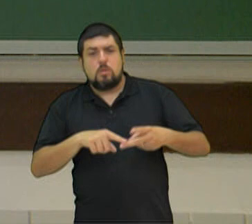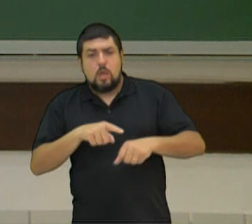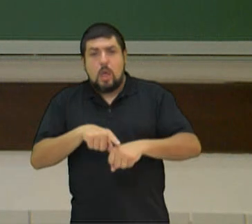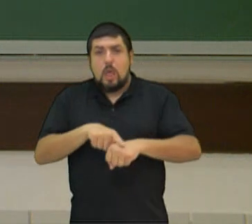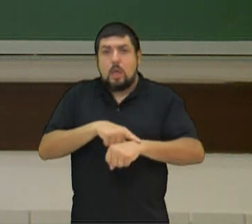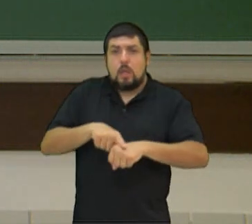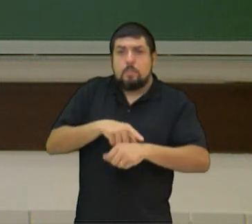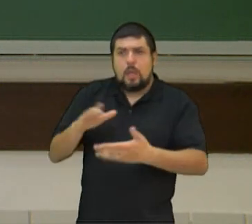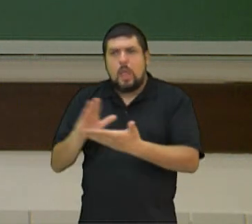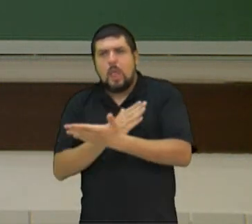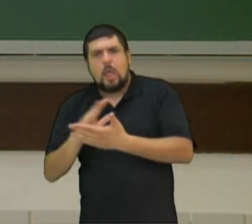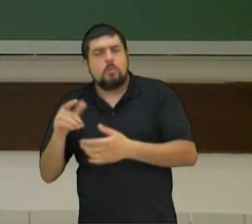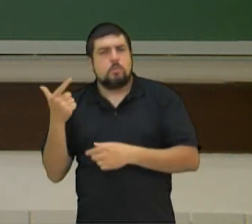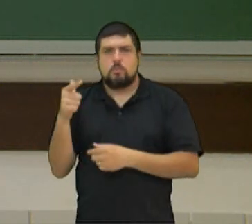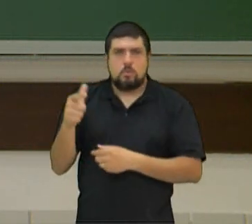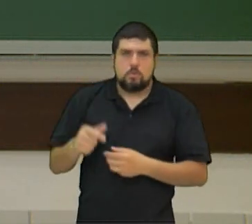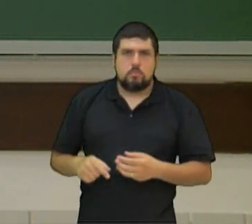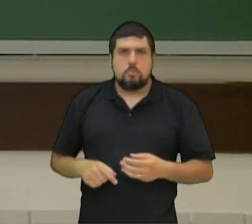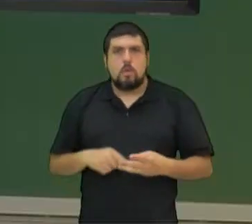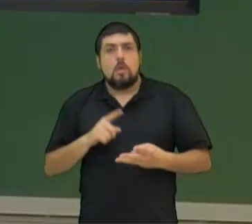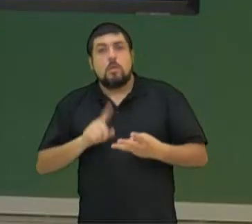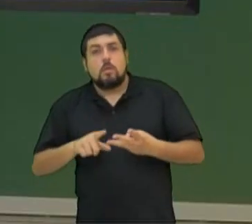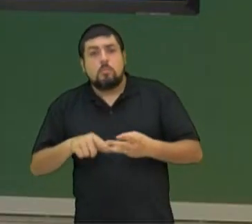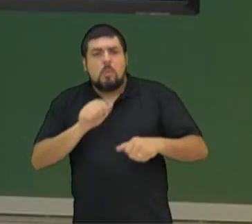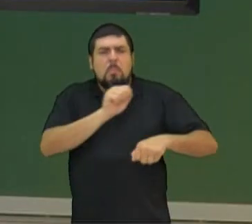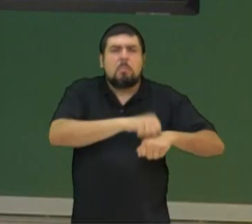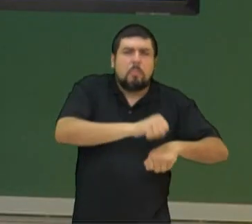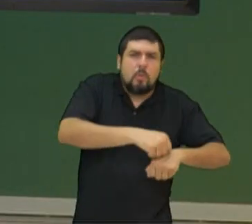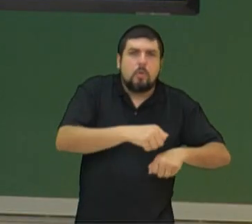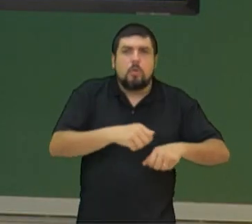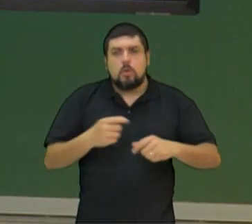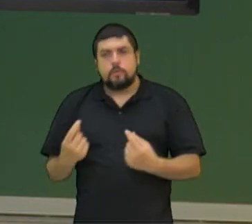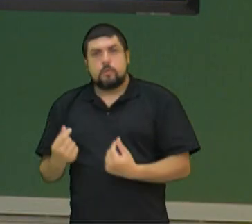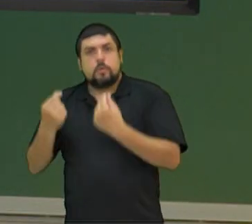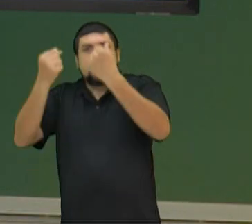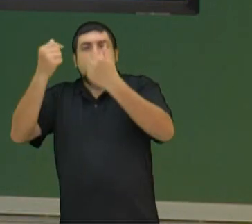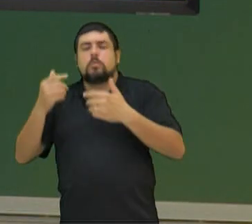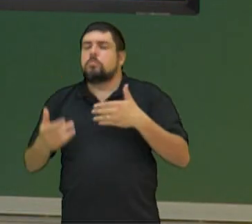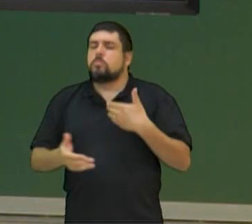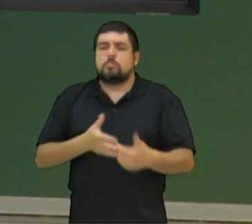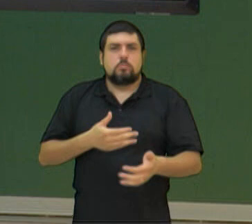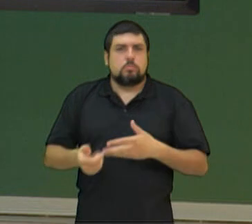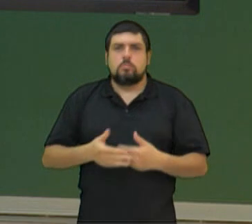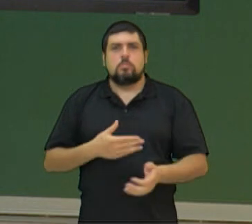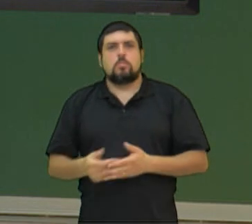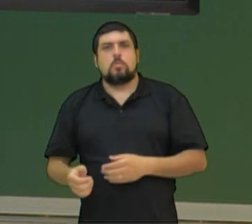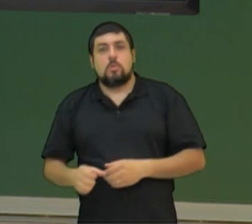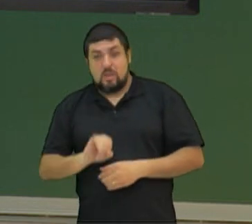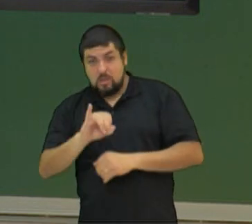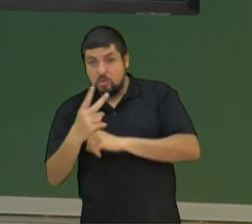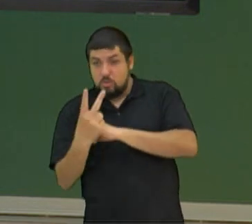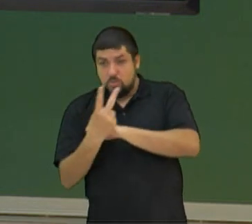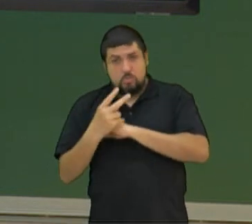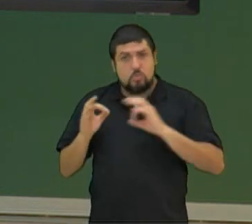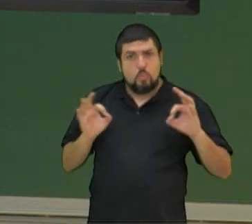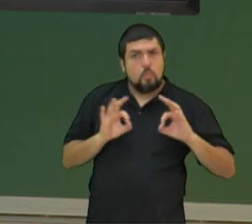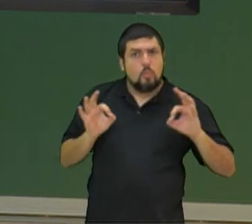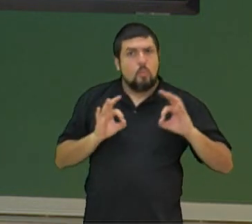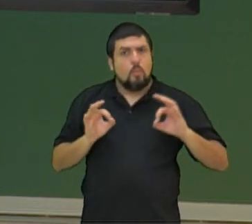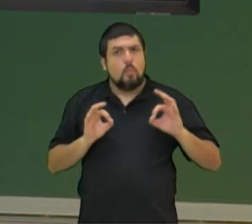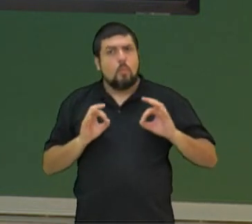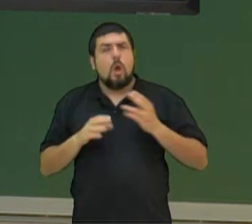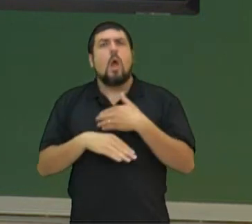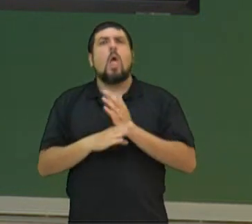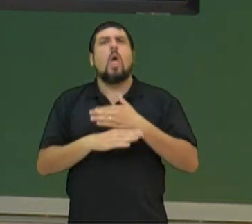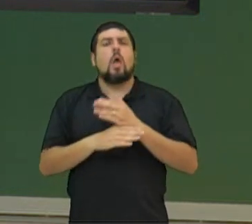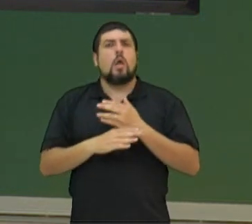classe social, seja pobre ou rico, qualquer pessoa está sujeita a pegar se não tomar os devidos cuidados, tá? Então,